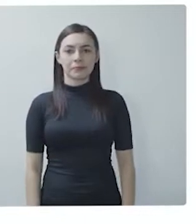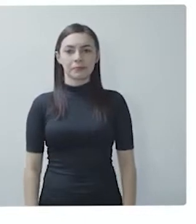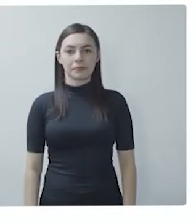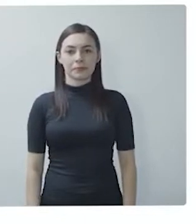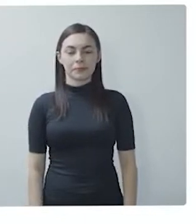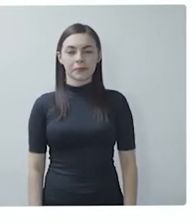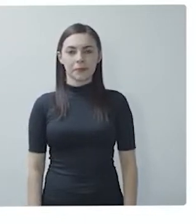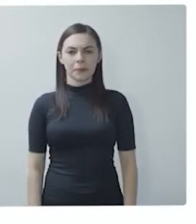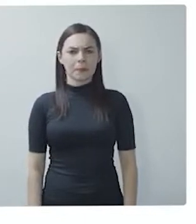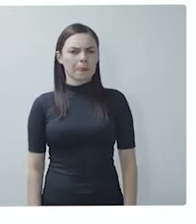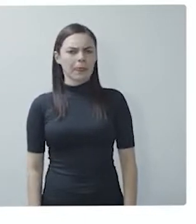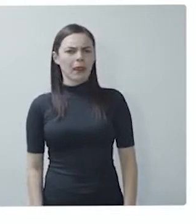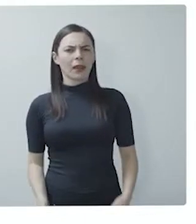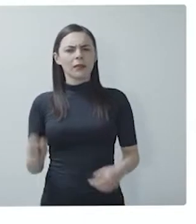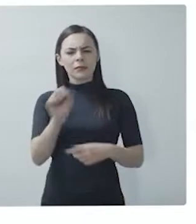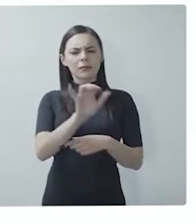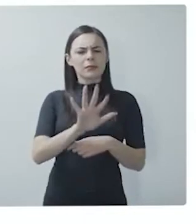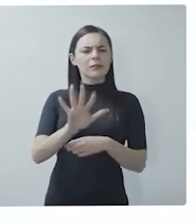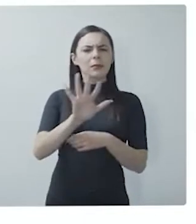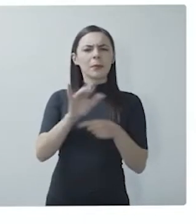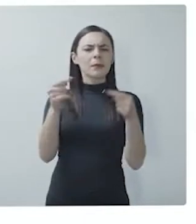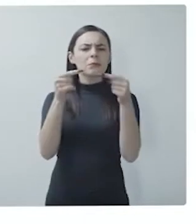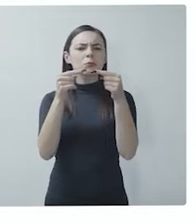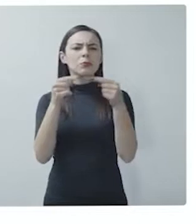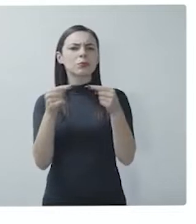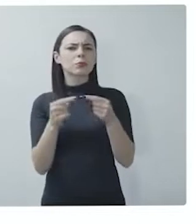O que que essas imagens têm em comum?